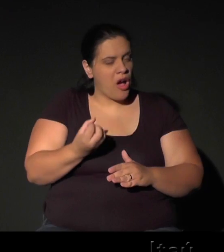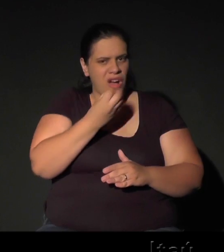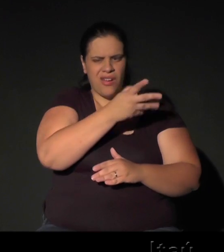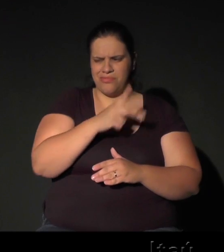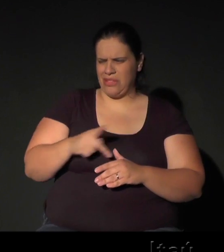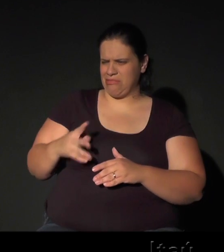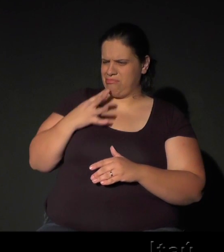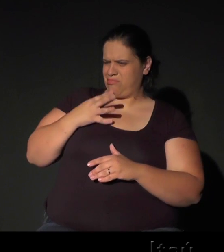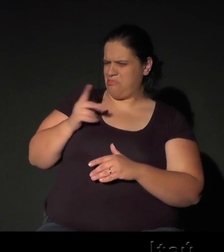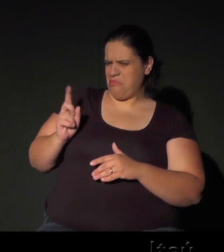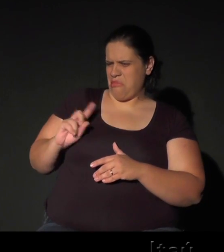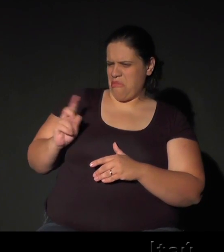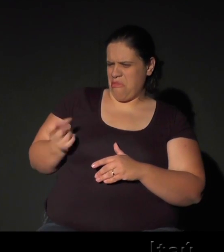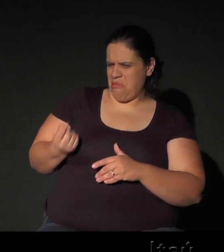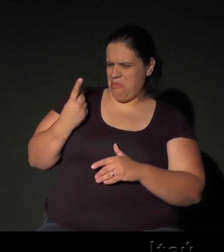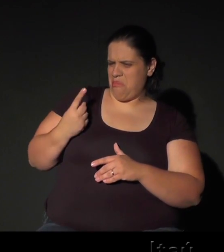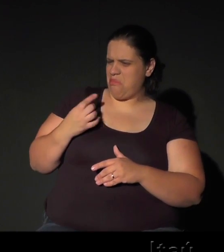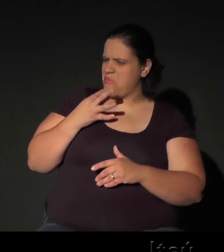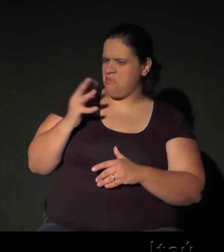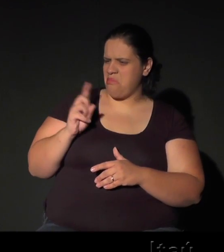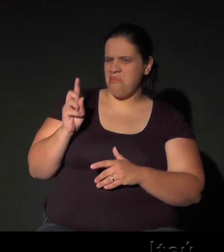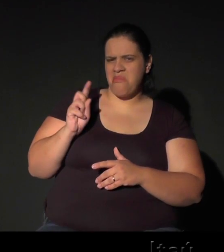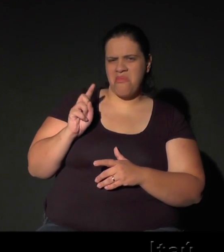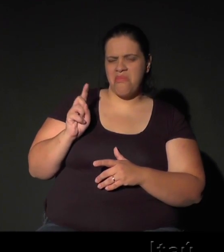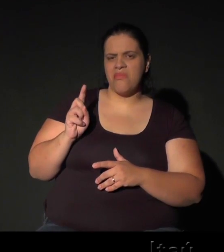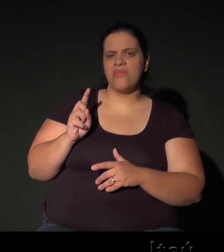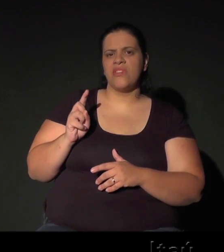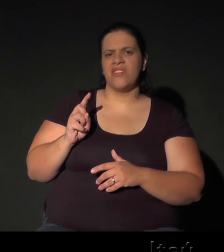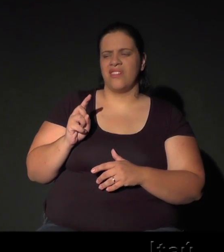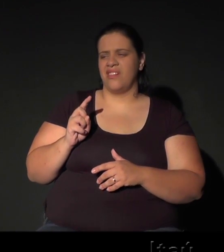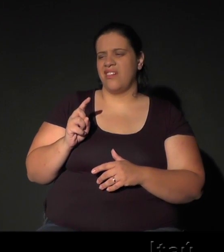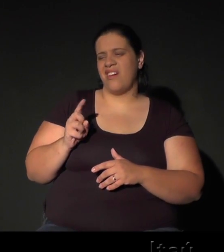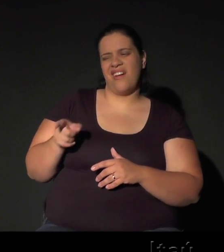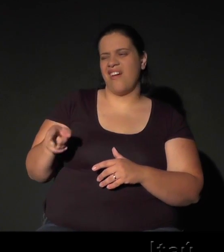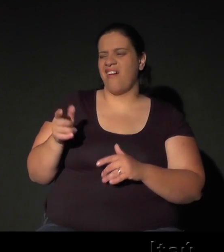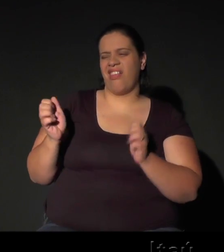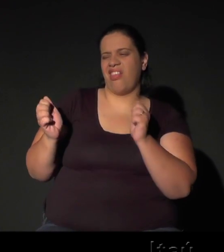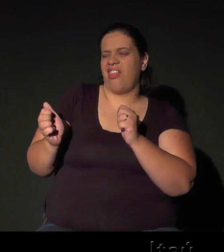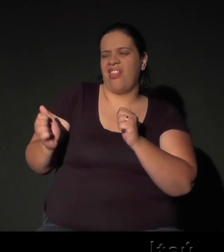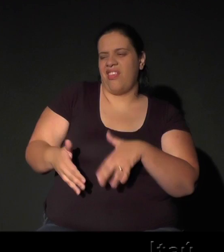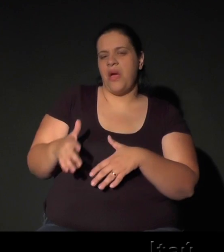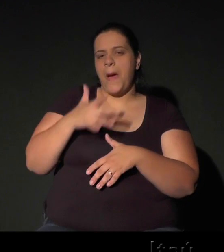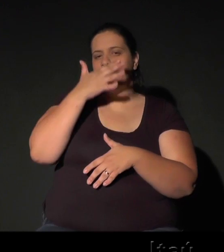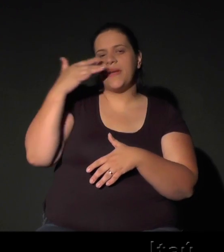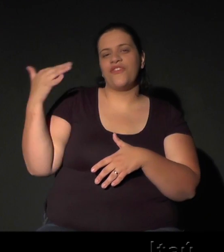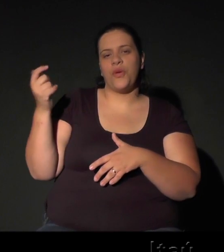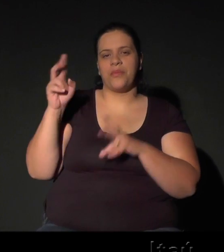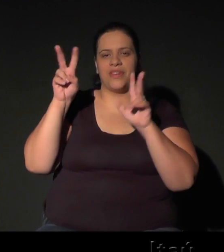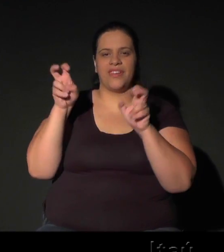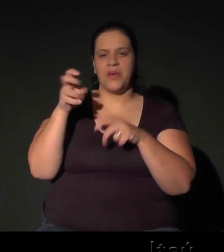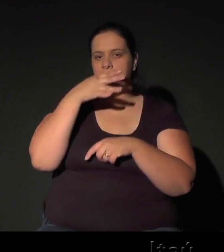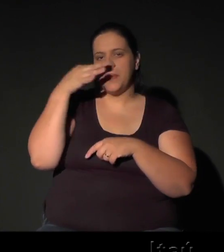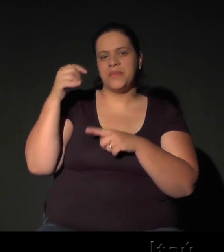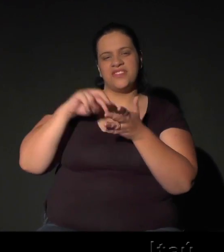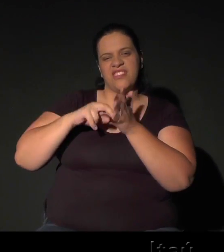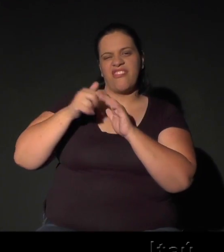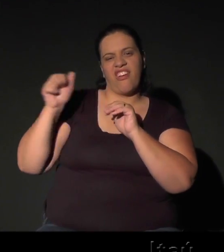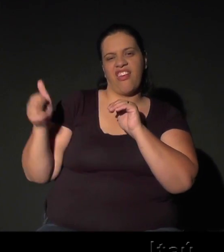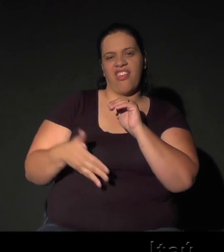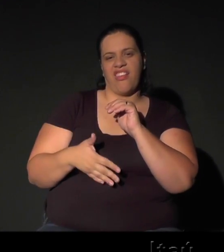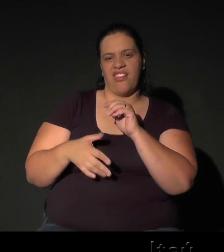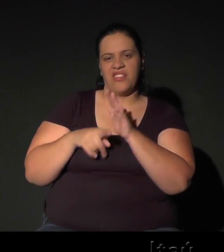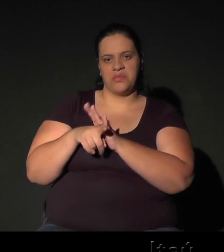professores não conhecem aquelas autoras né aí falam que é Perfumaria né num termo que eles usam que é coisa menor vamos dizer assim